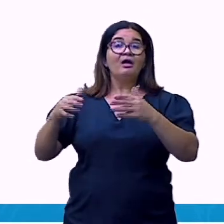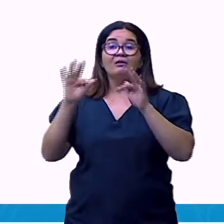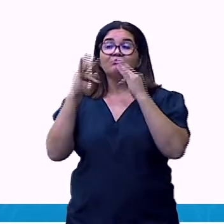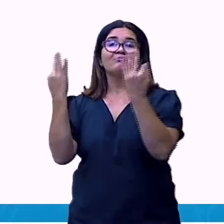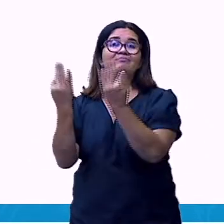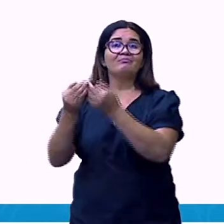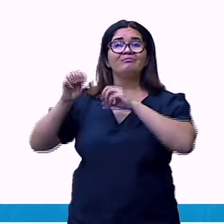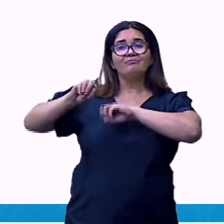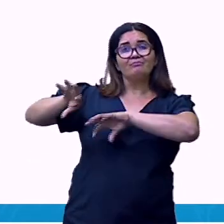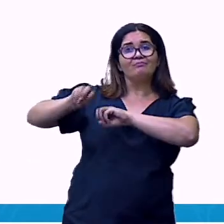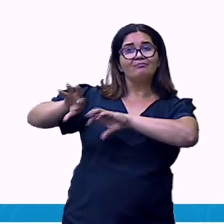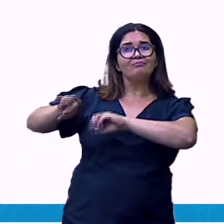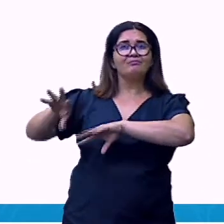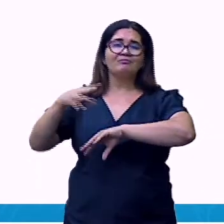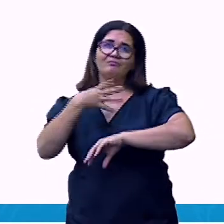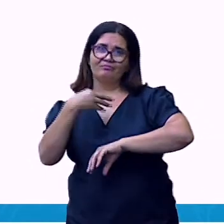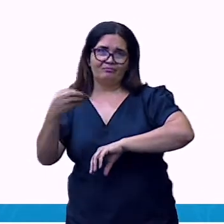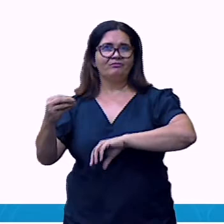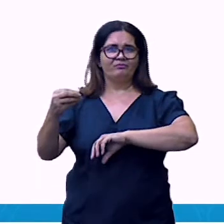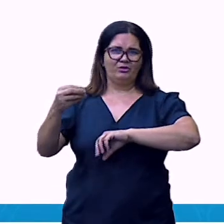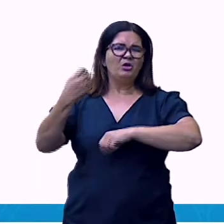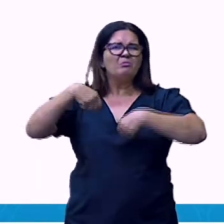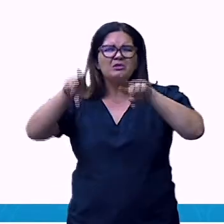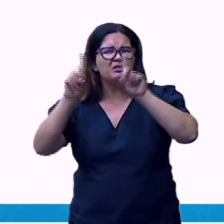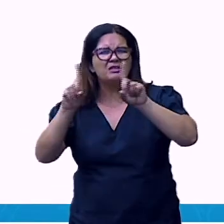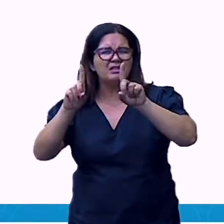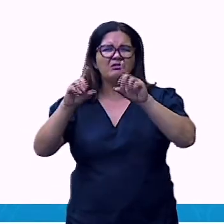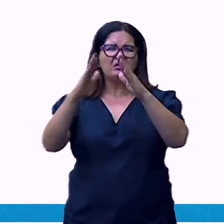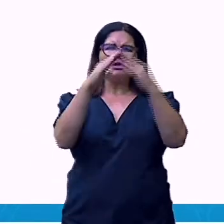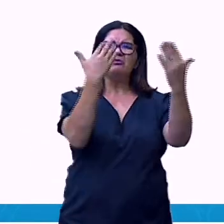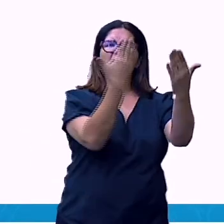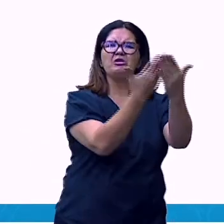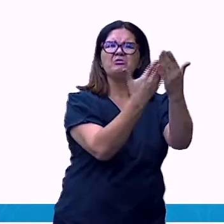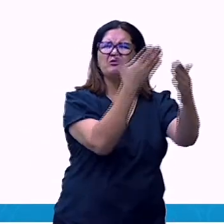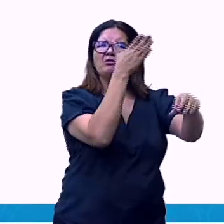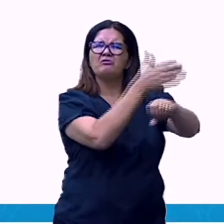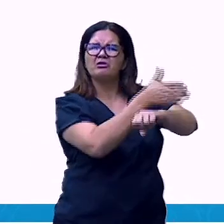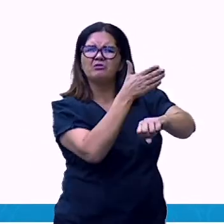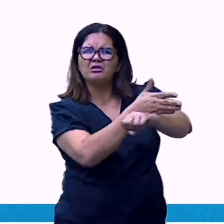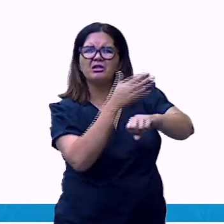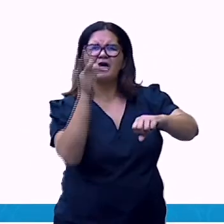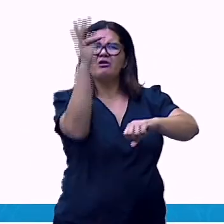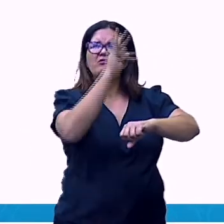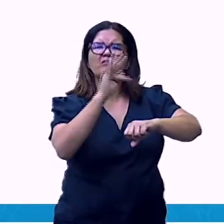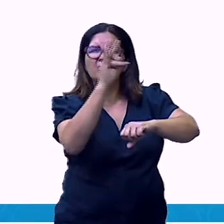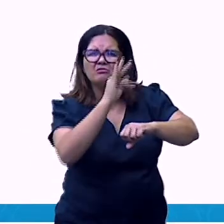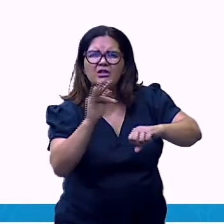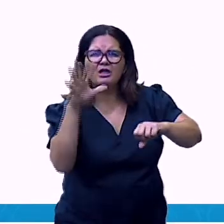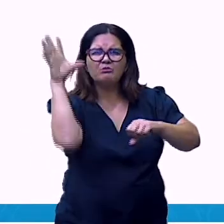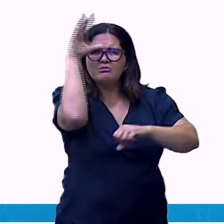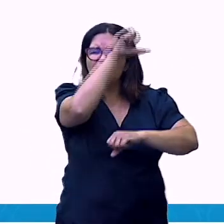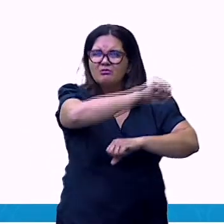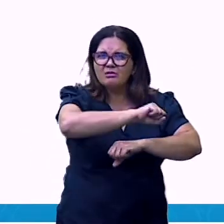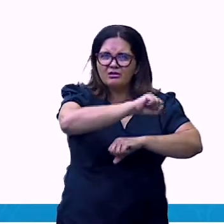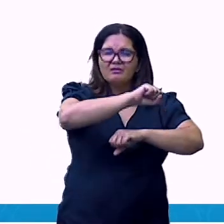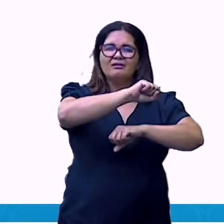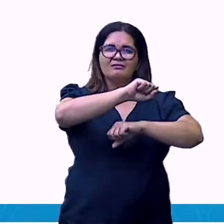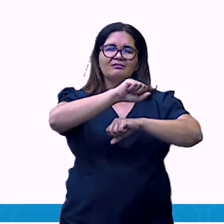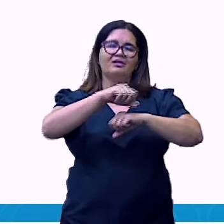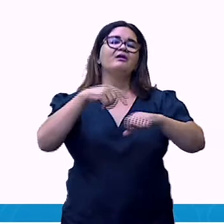para filho. Não era necessário que fôssemos à escola, faculdade, para aprender a ter um